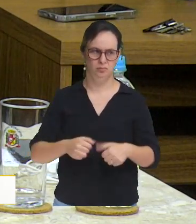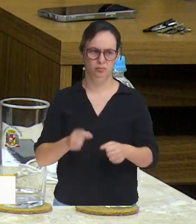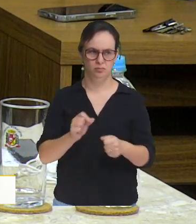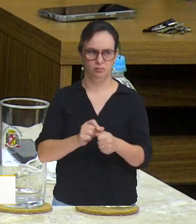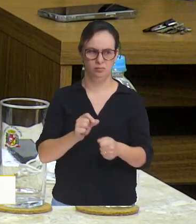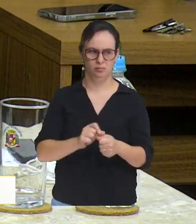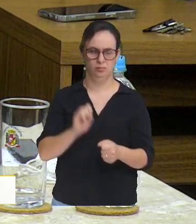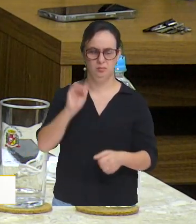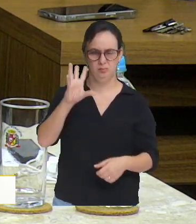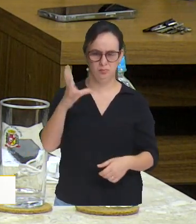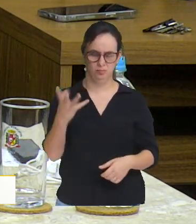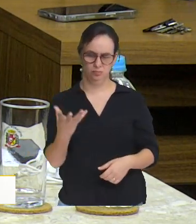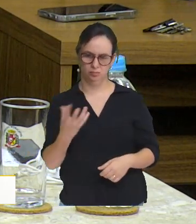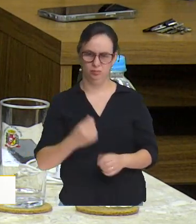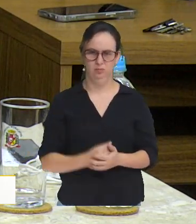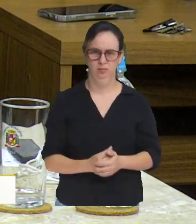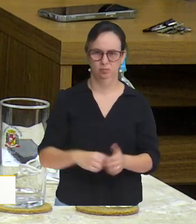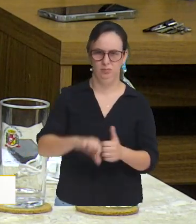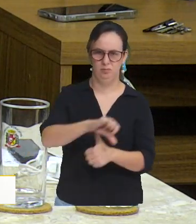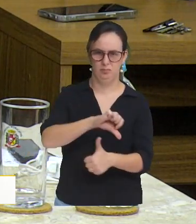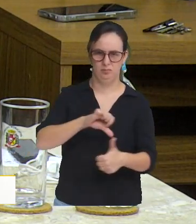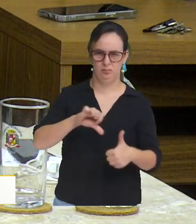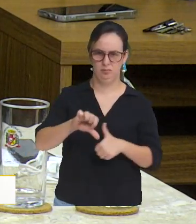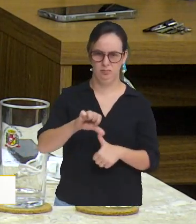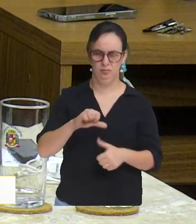essa permuta. Então, todos têm aqui o acesso.